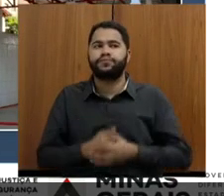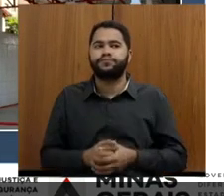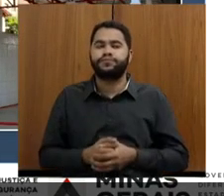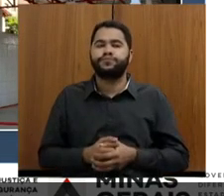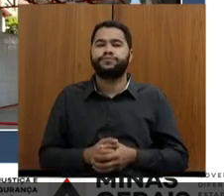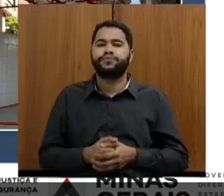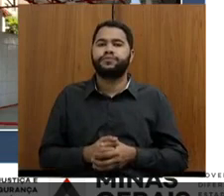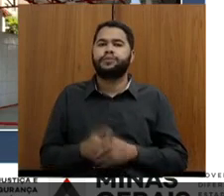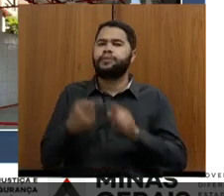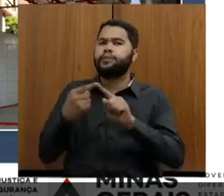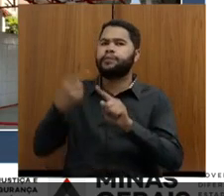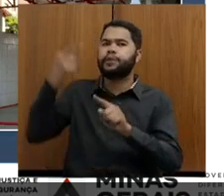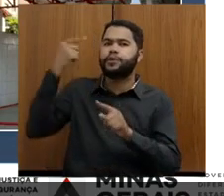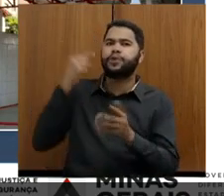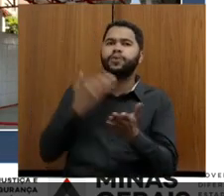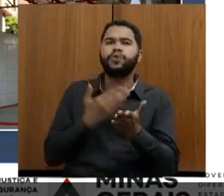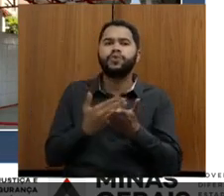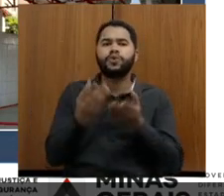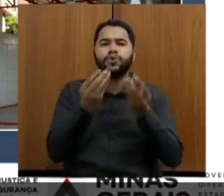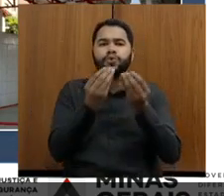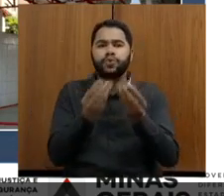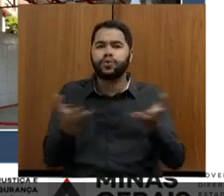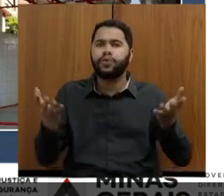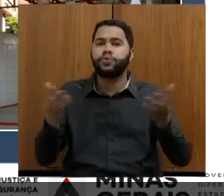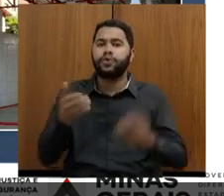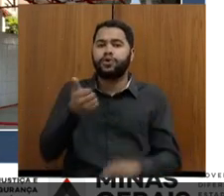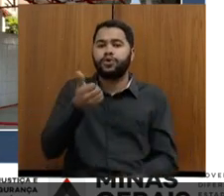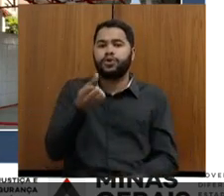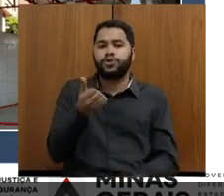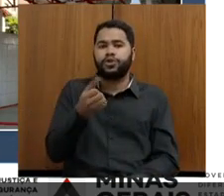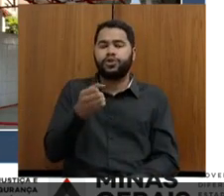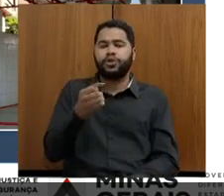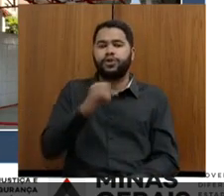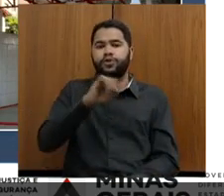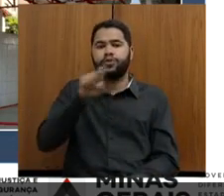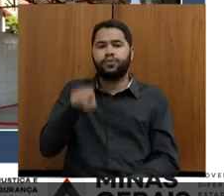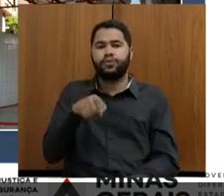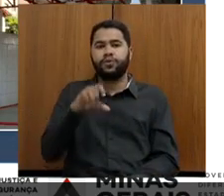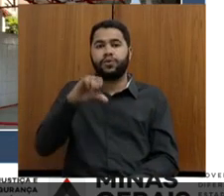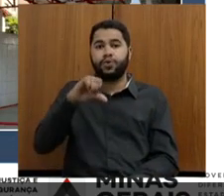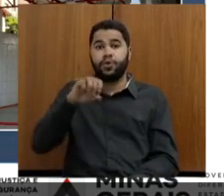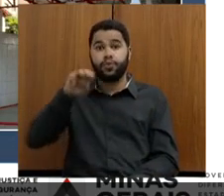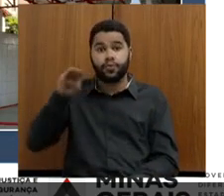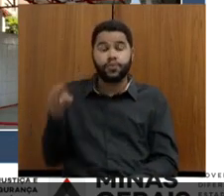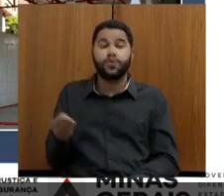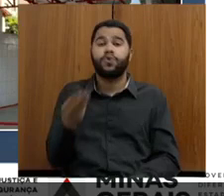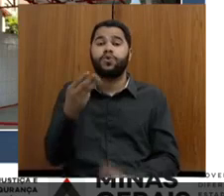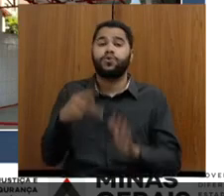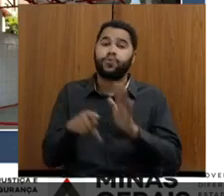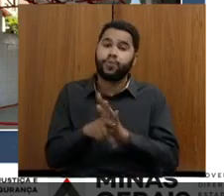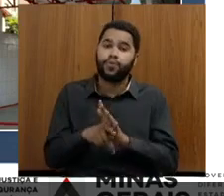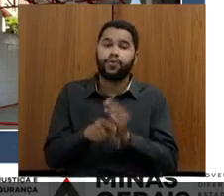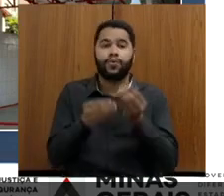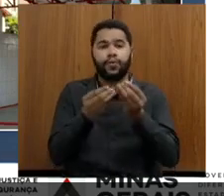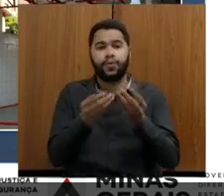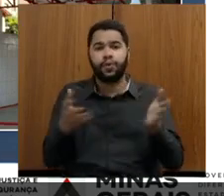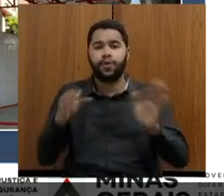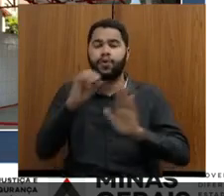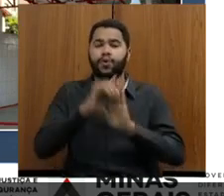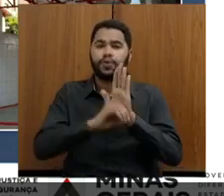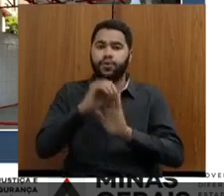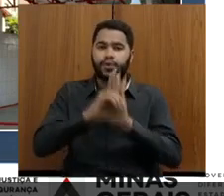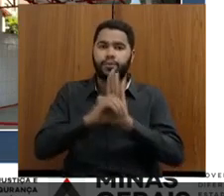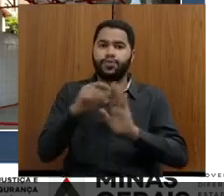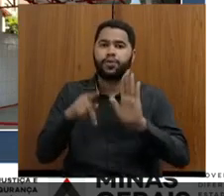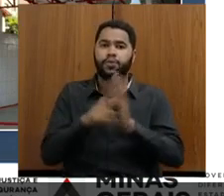desde o início da pandemia foram disponibilizados 16,9 milhões de reais em suplementação ao orçamento do